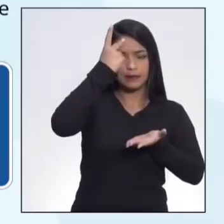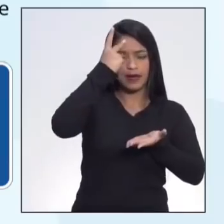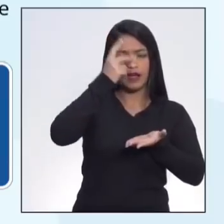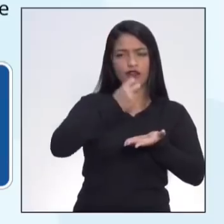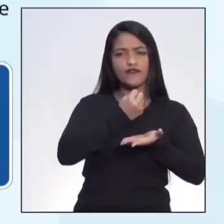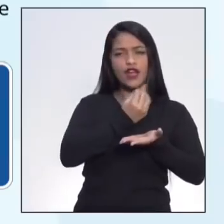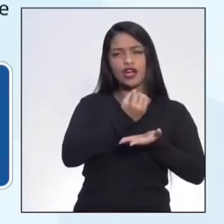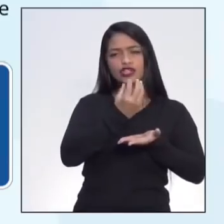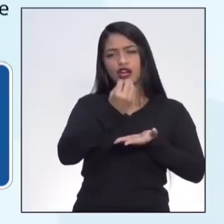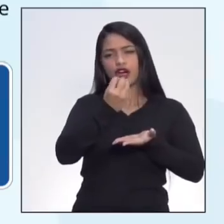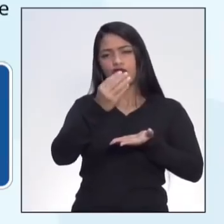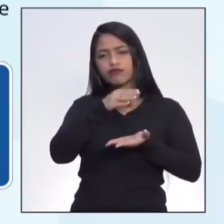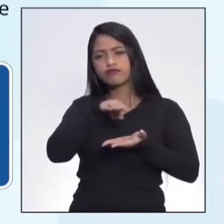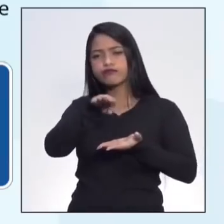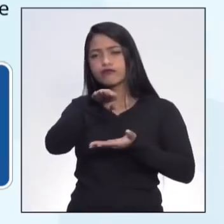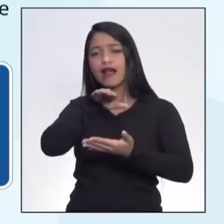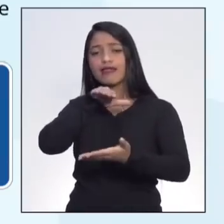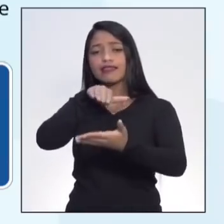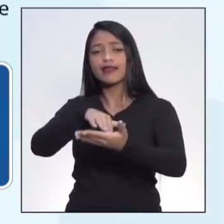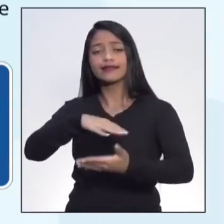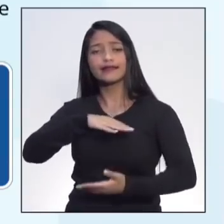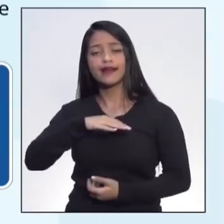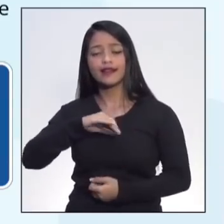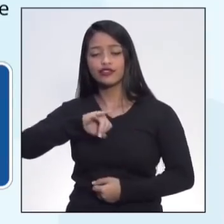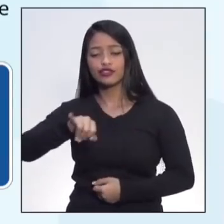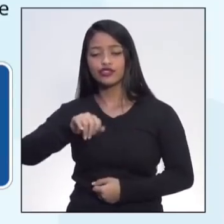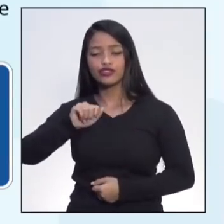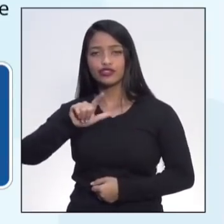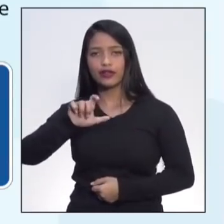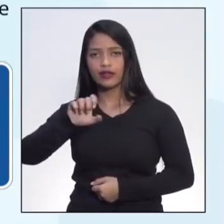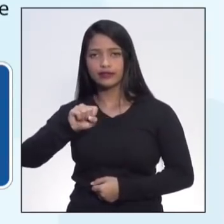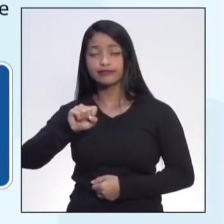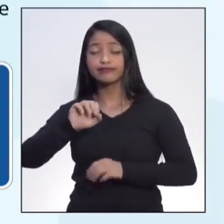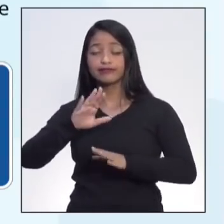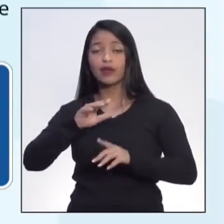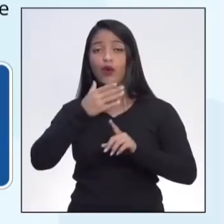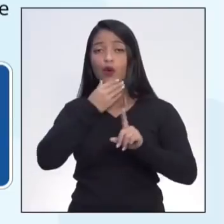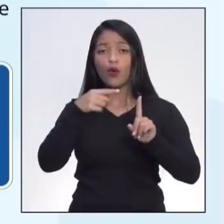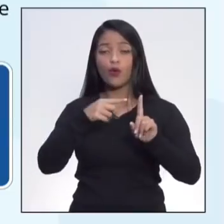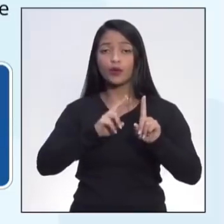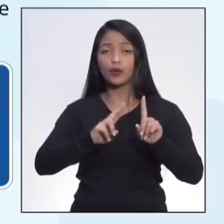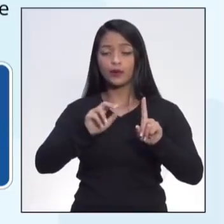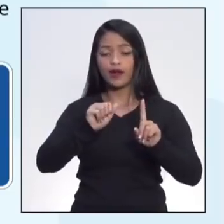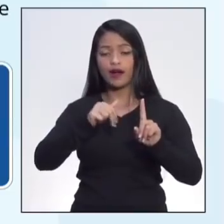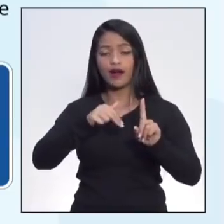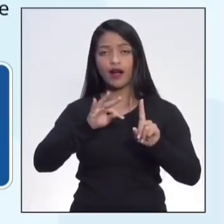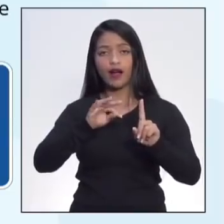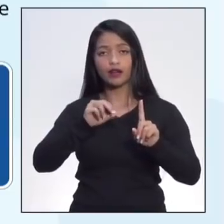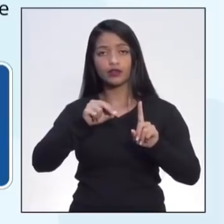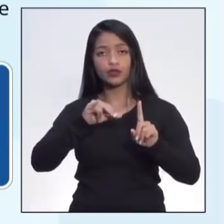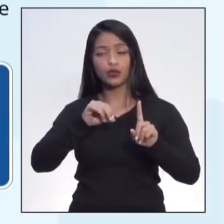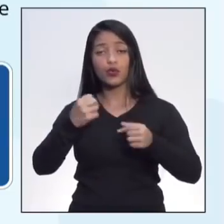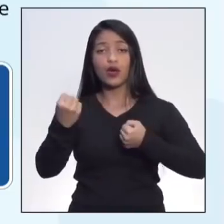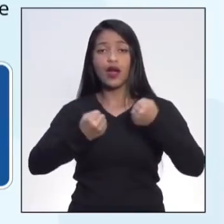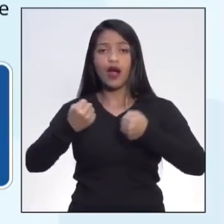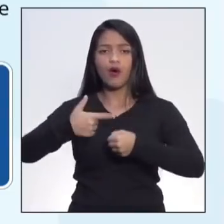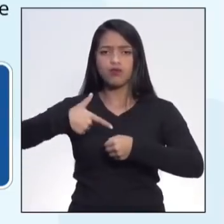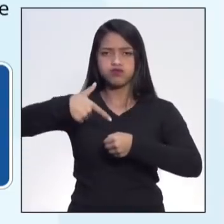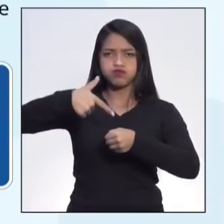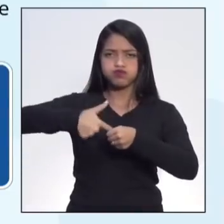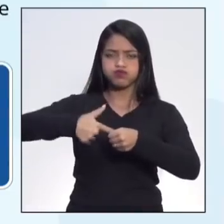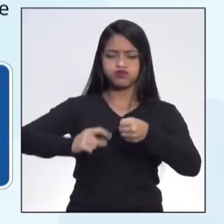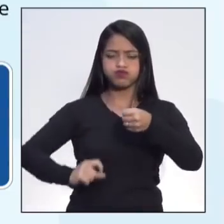a cidade de Jales, Antônio encheu o tanque de combustível do seu carro, que tem capacidade de 80